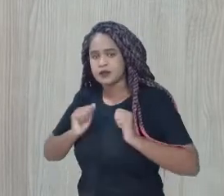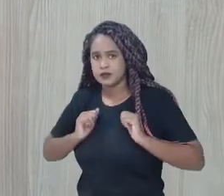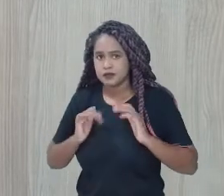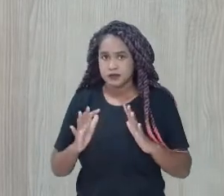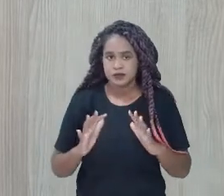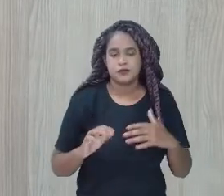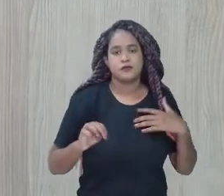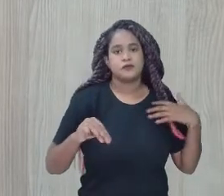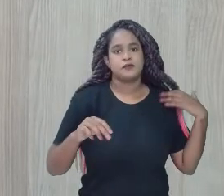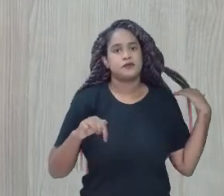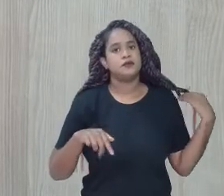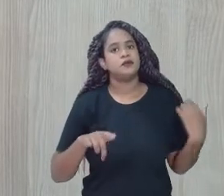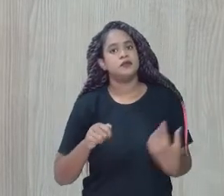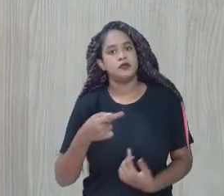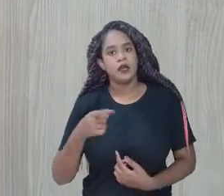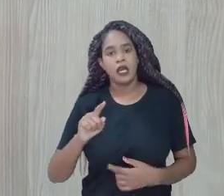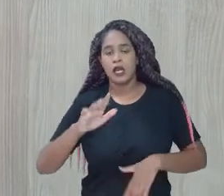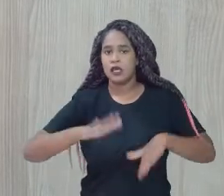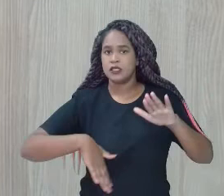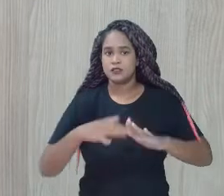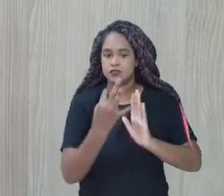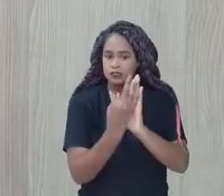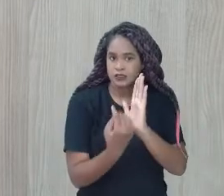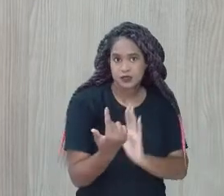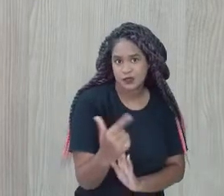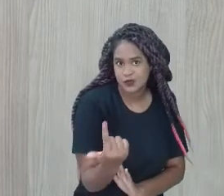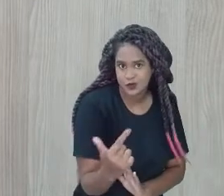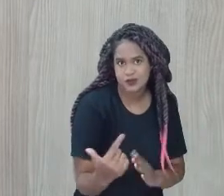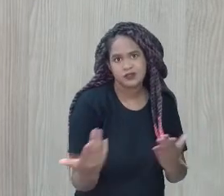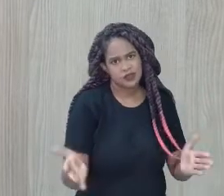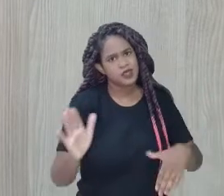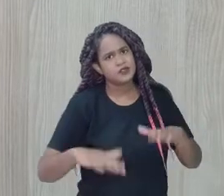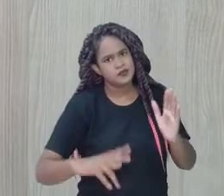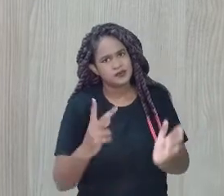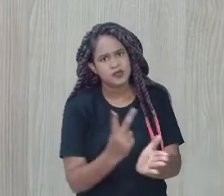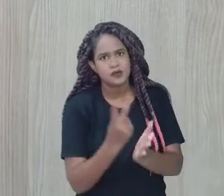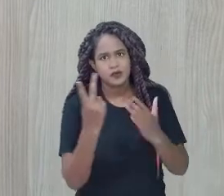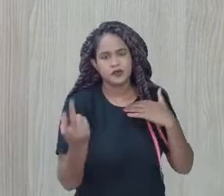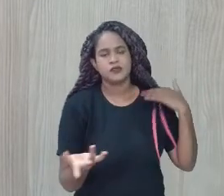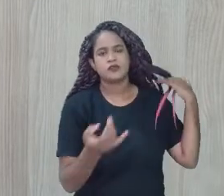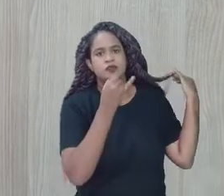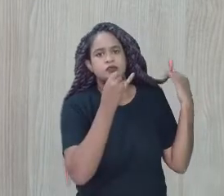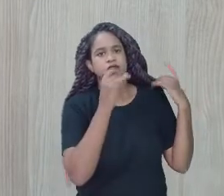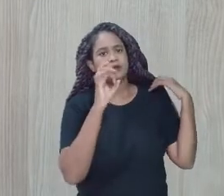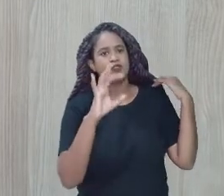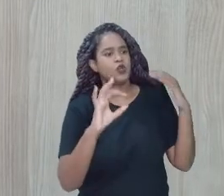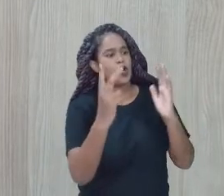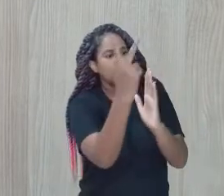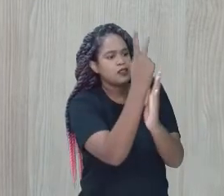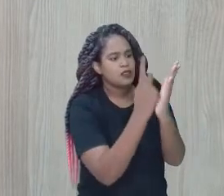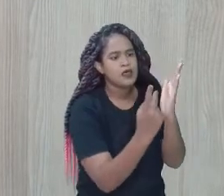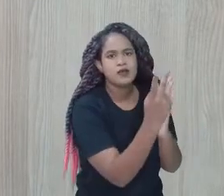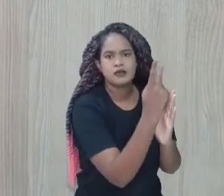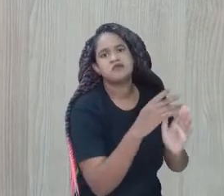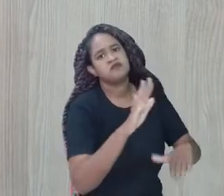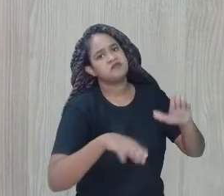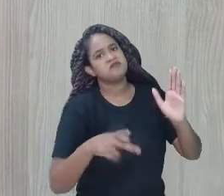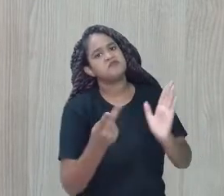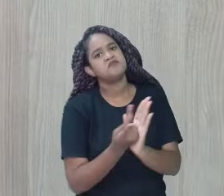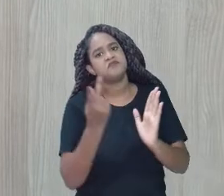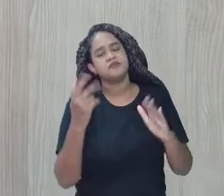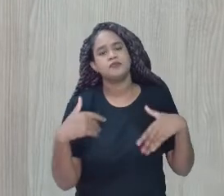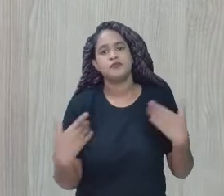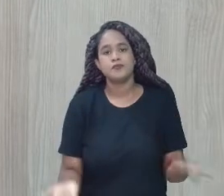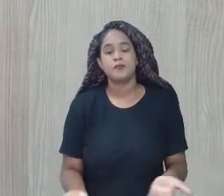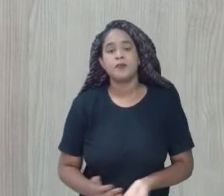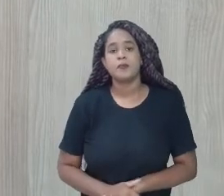o mangá ou a história em quadrinho não utiliza texto, porque é possível que uma página seja feita apenas só de desenho.